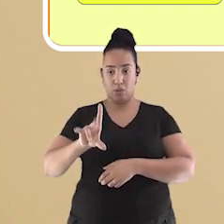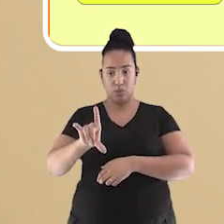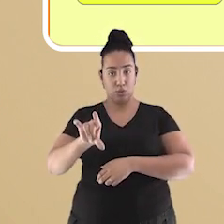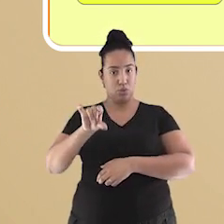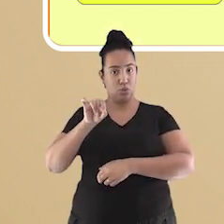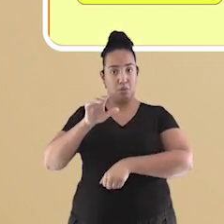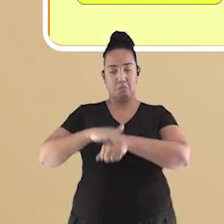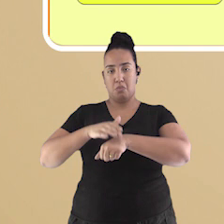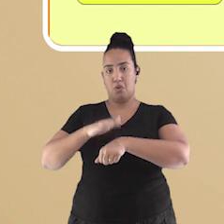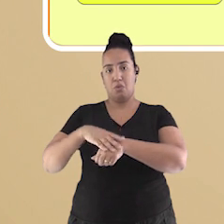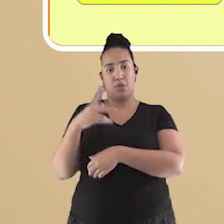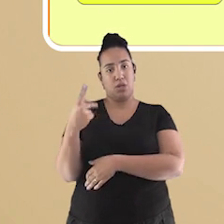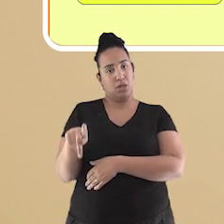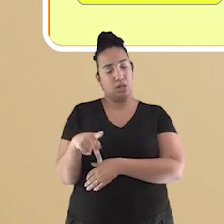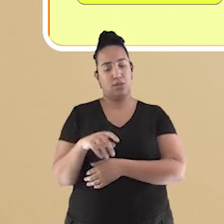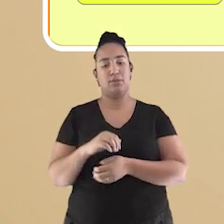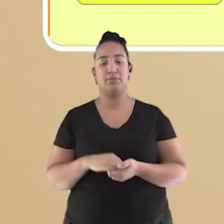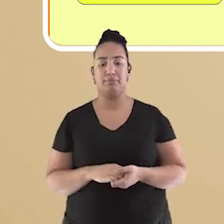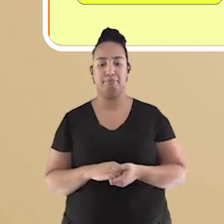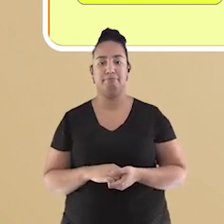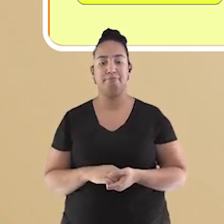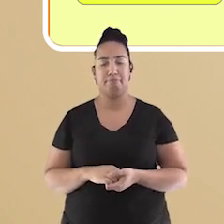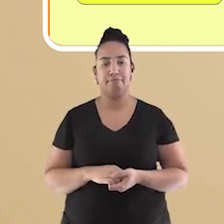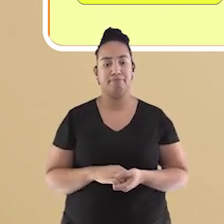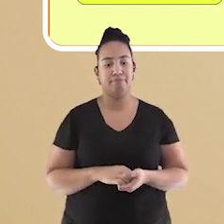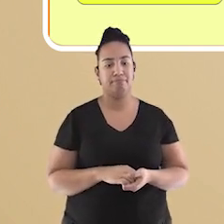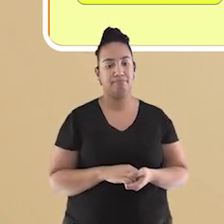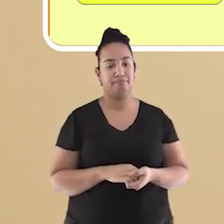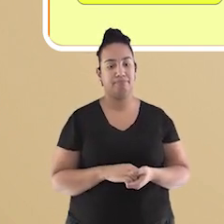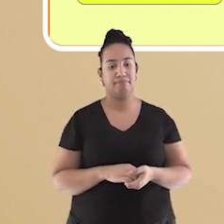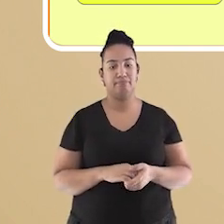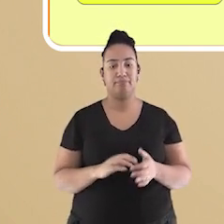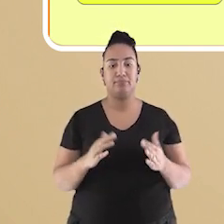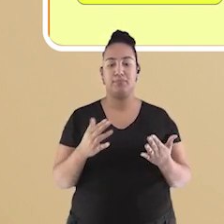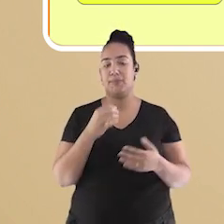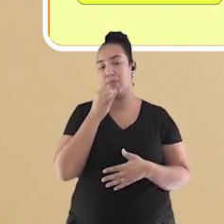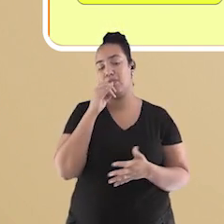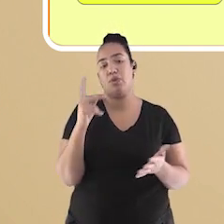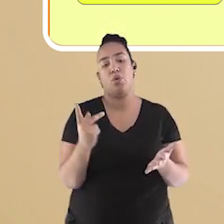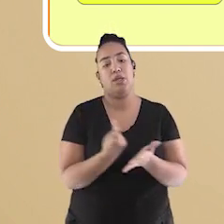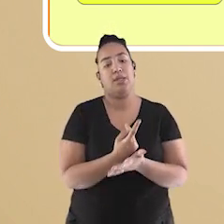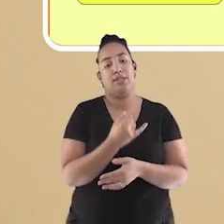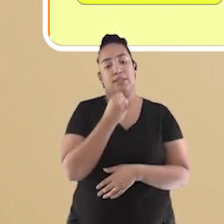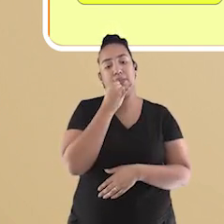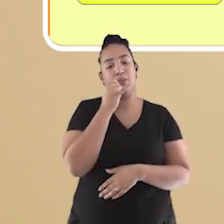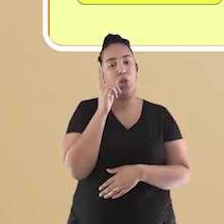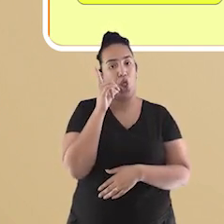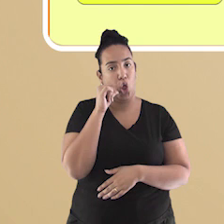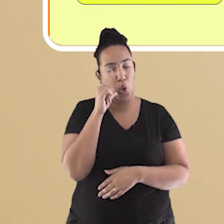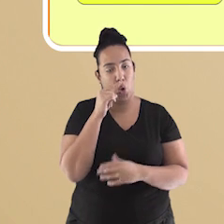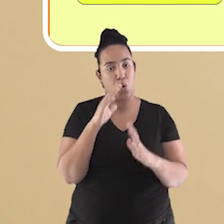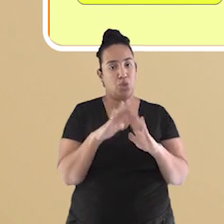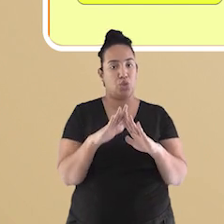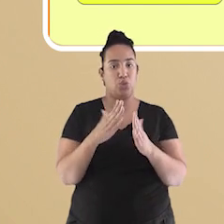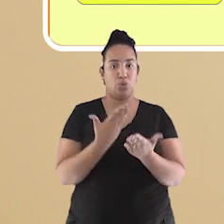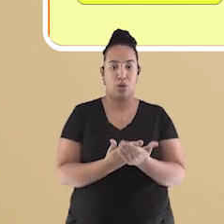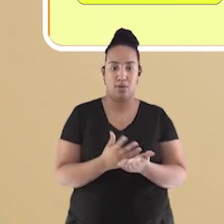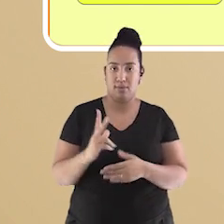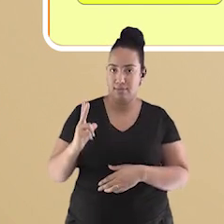escolhidos por esses donos, conforme mais agradar. Isso ocorre com lojas comerciais,